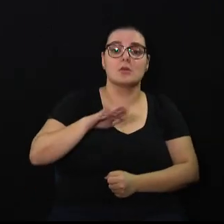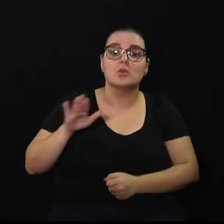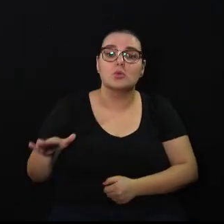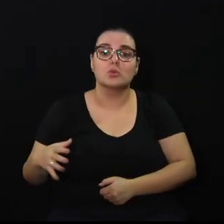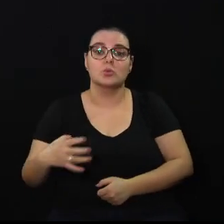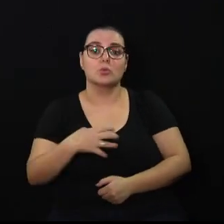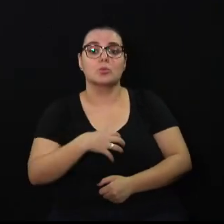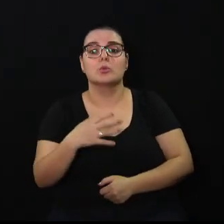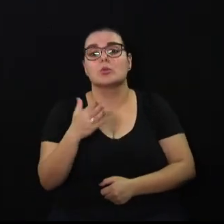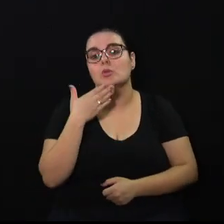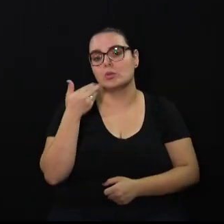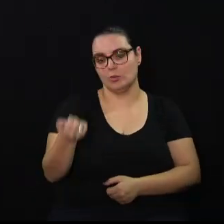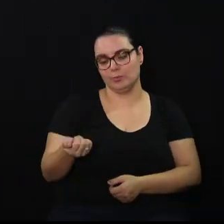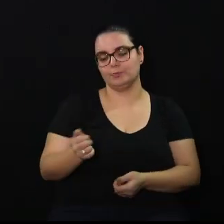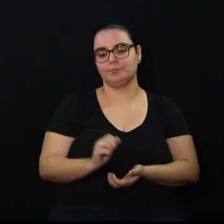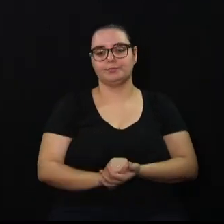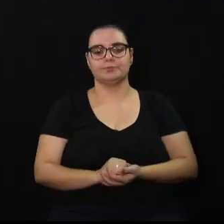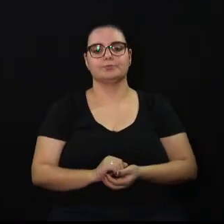possível